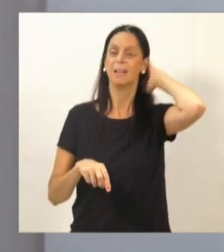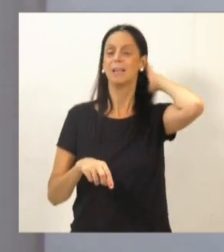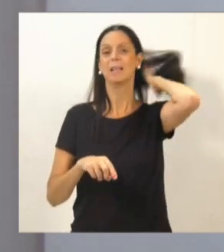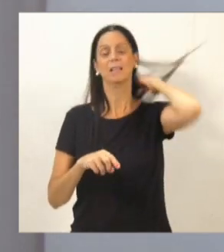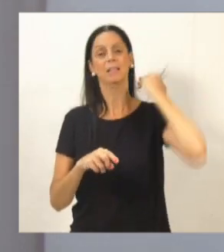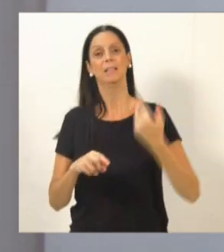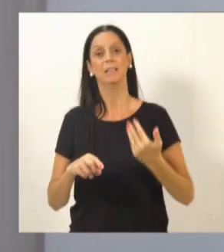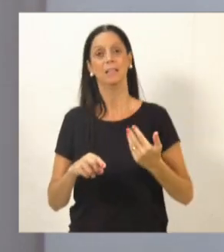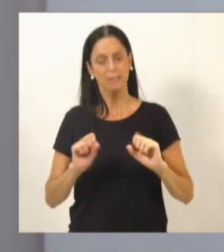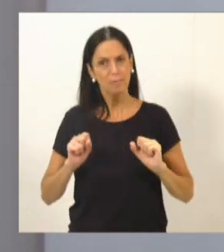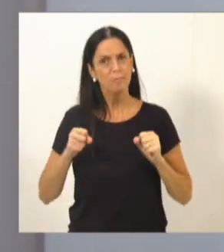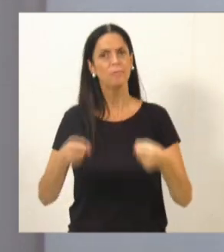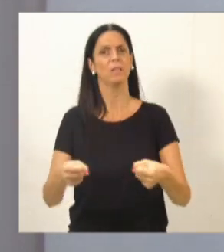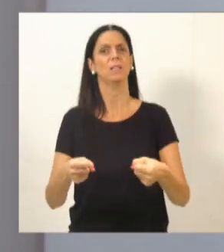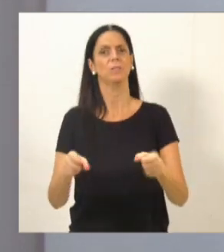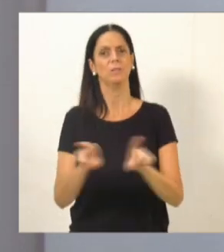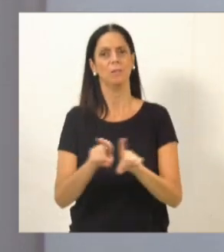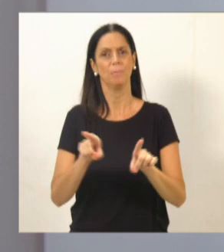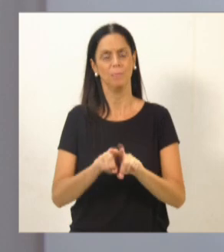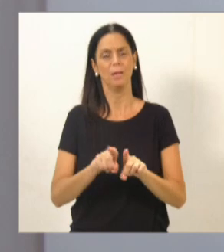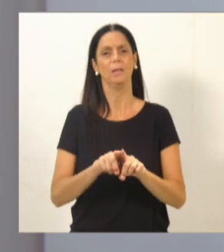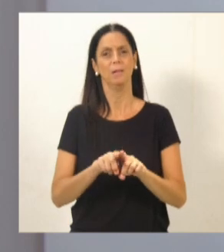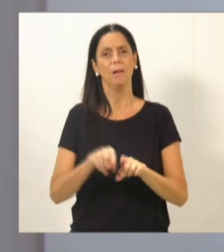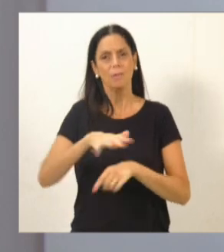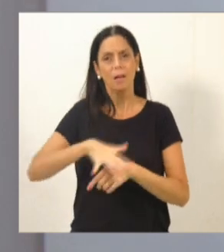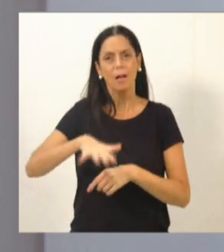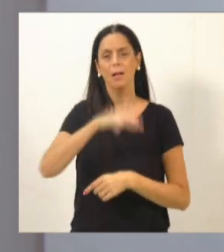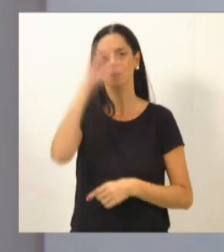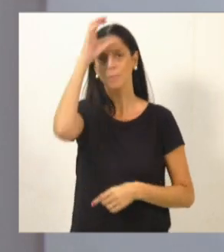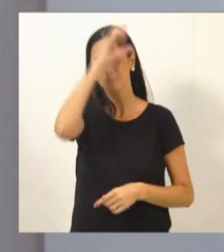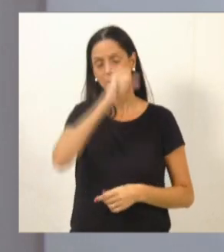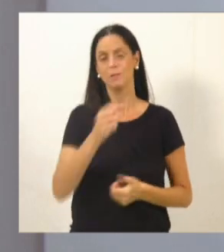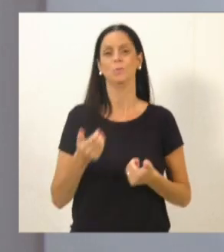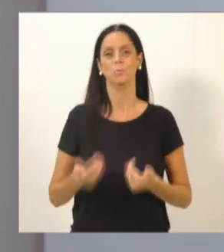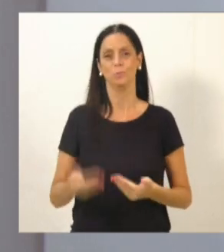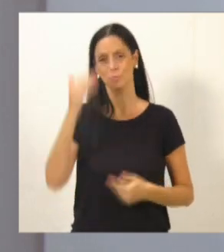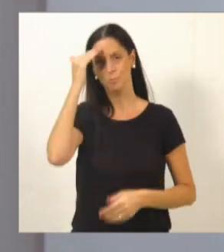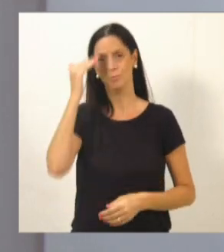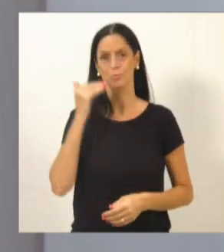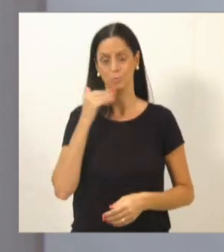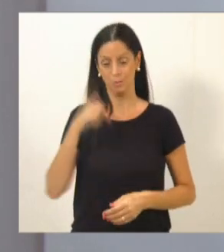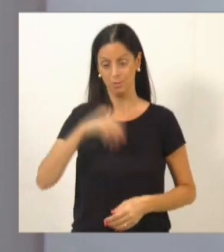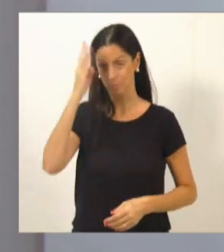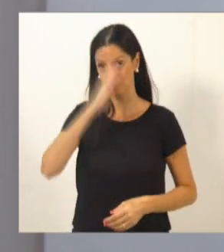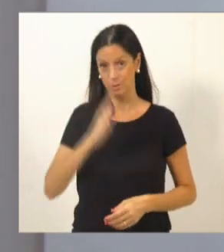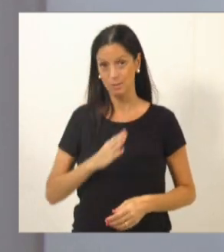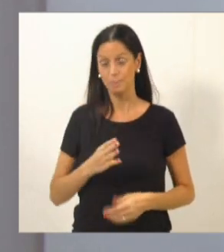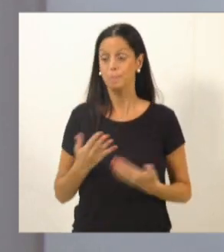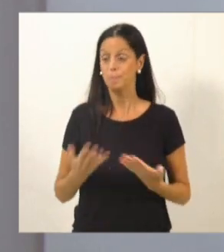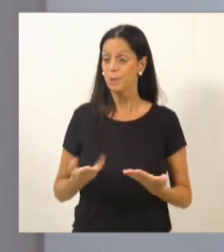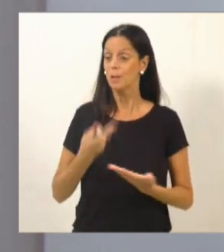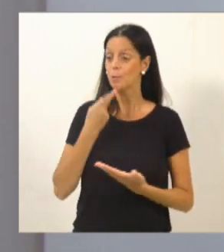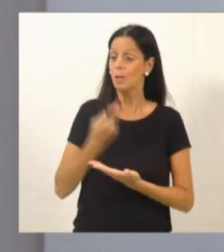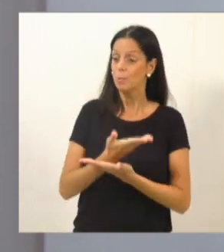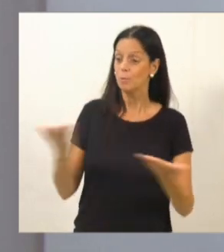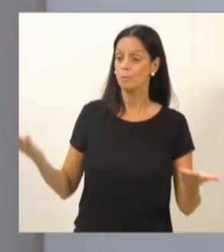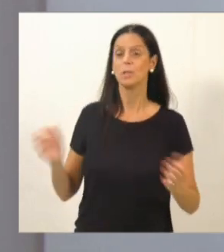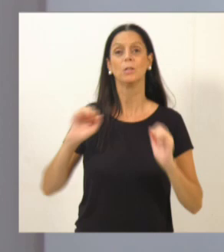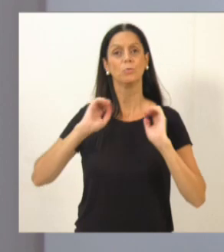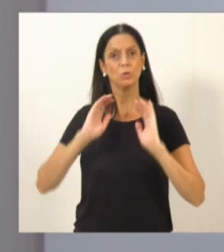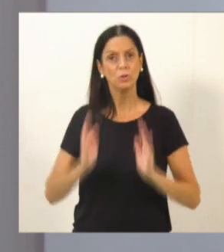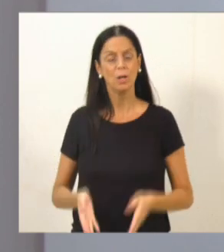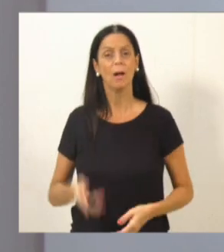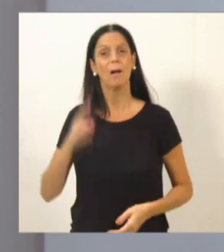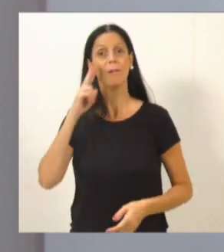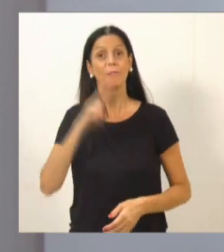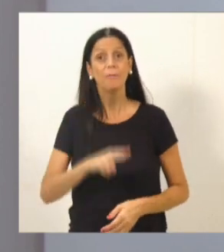causa da aprendizagem no Brasil. Porque eu posso dizer para vocês, eu já vi muito olho brilhando